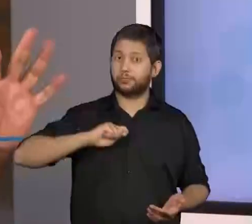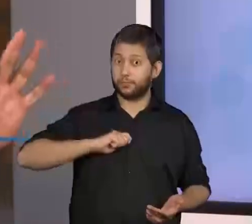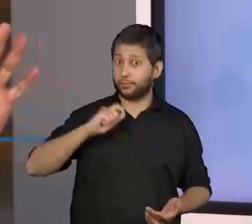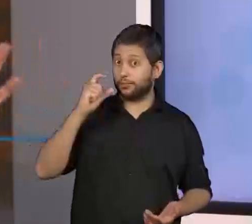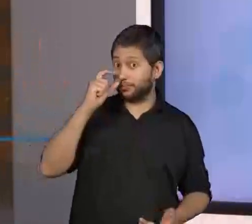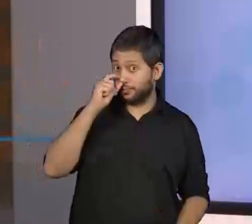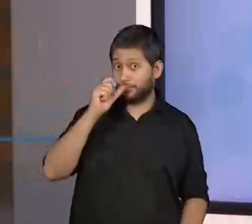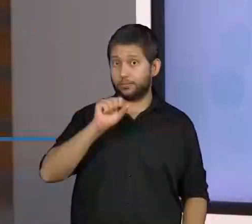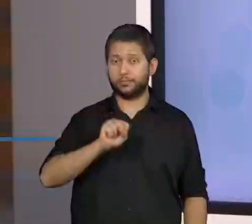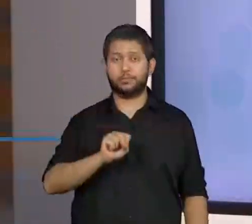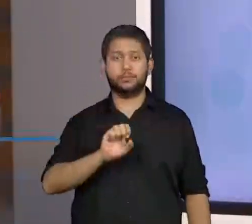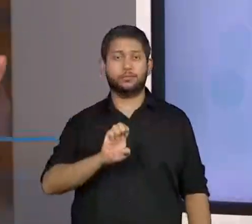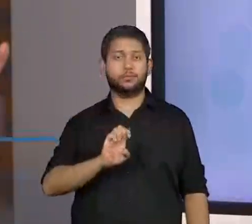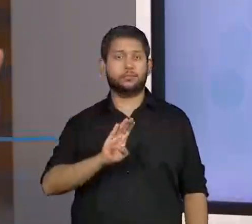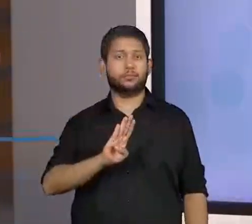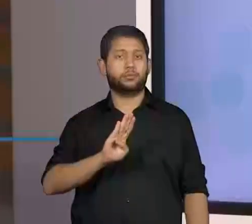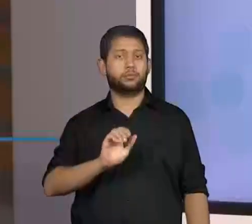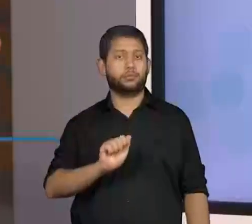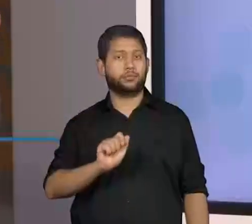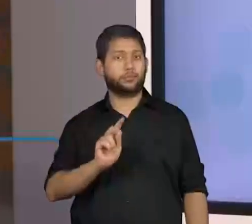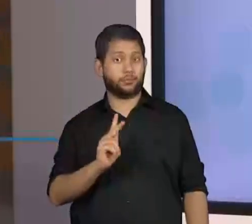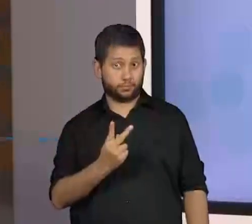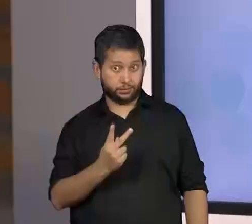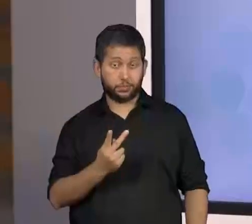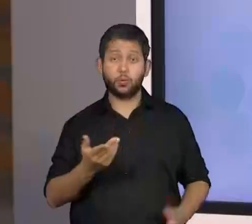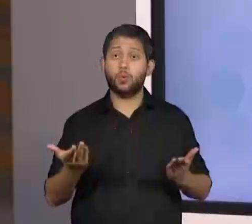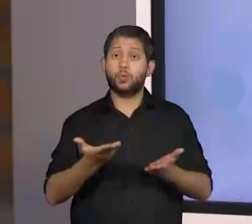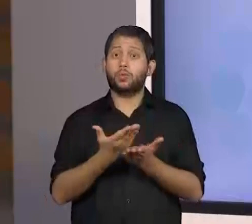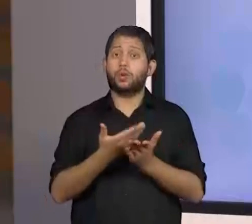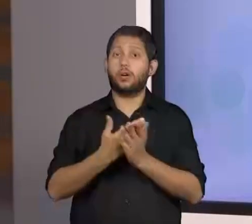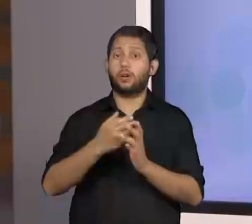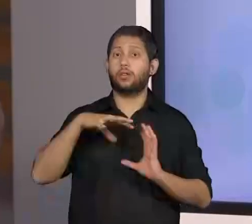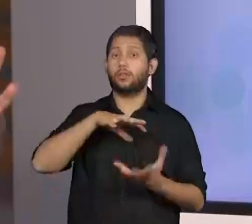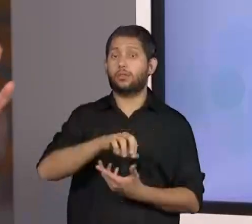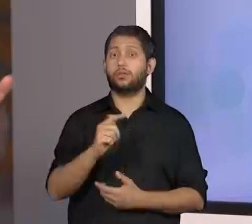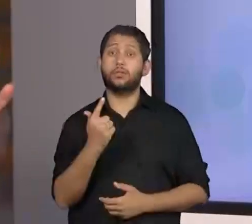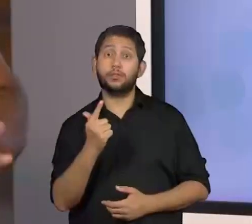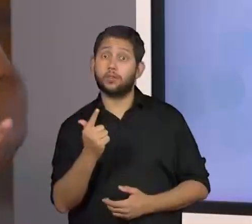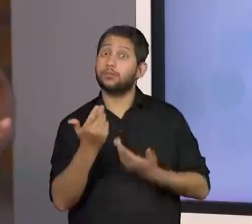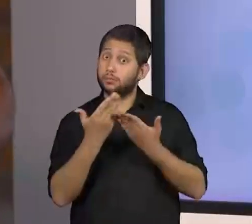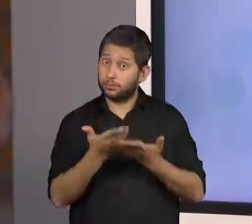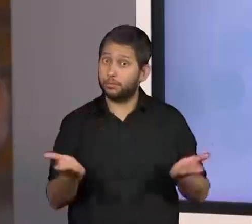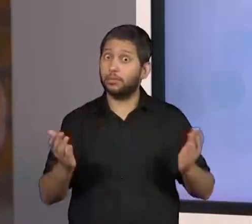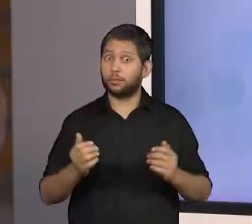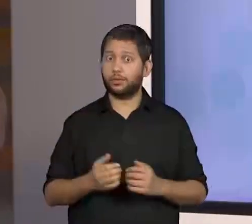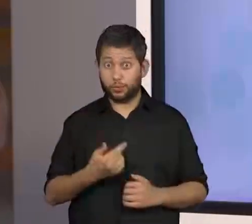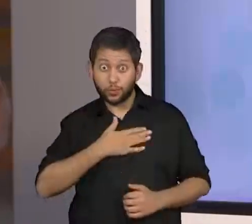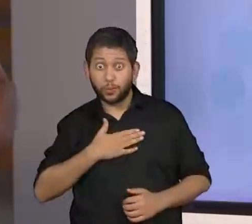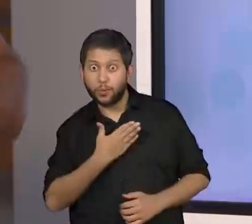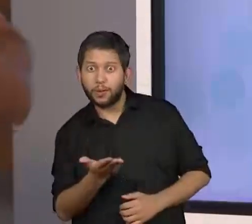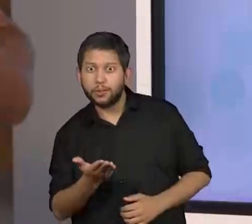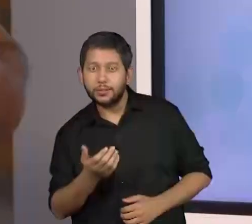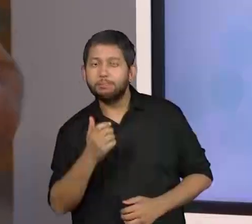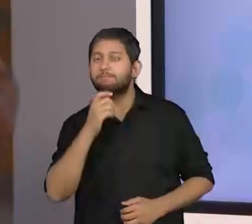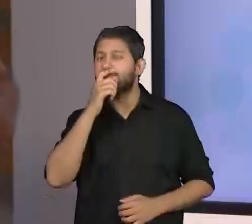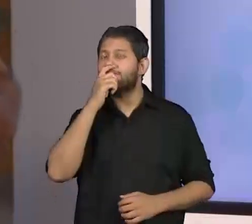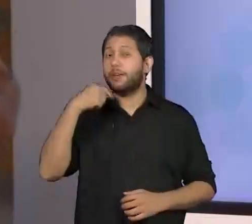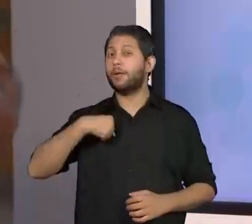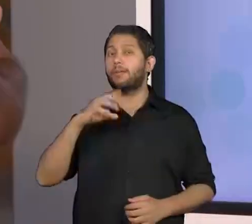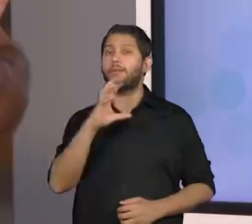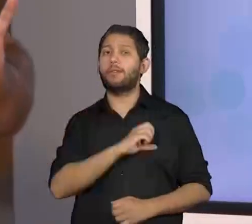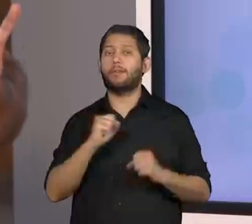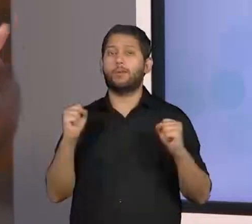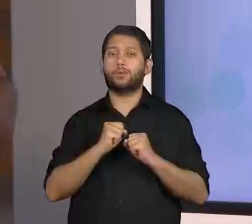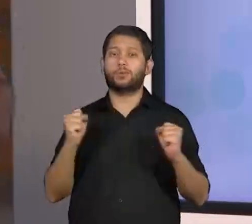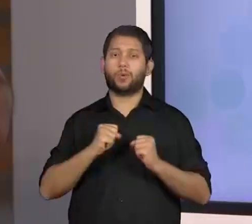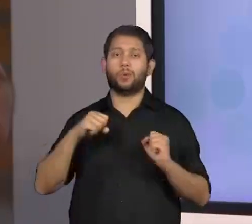Seba Nunes e estou com vocês hoje numa aula de Geografia. É isso aí, Geografia. Você curte Geografia? Eu adoro